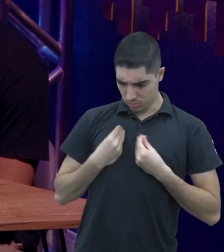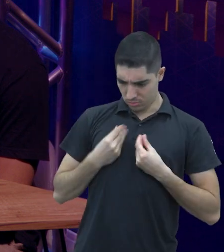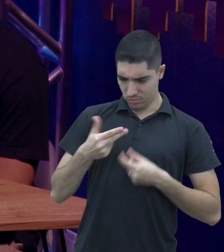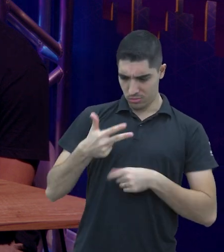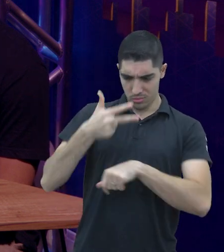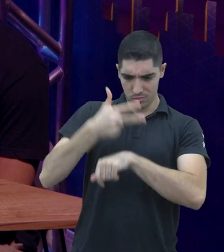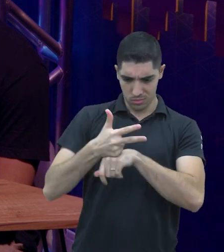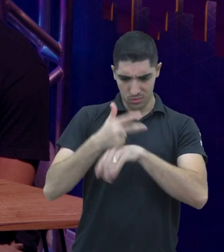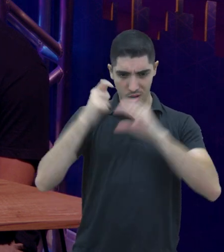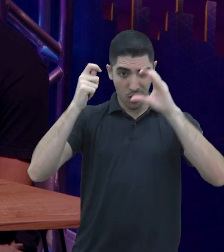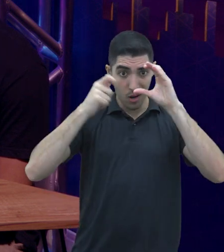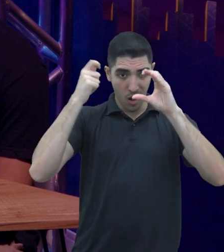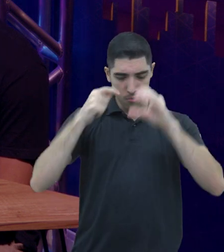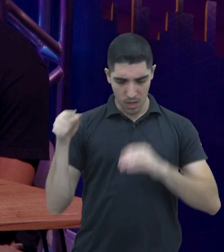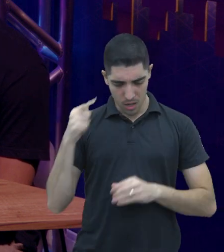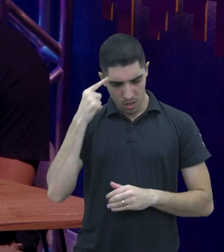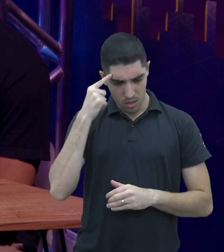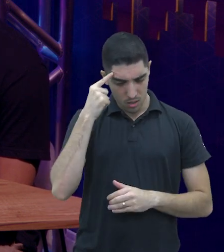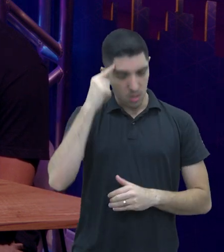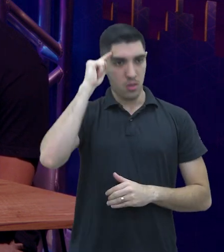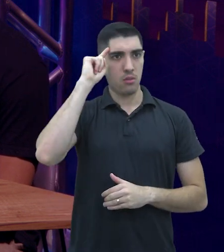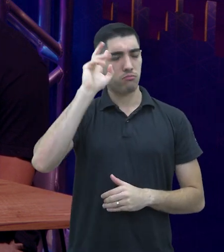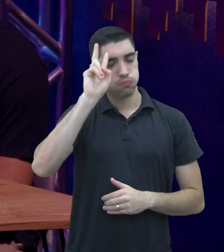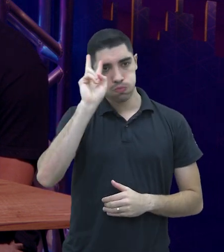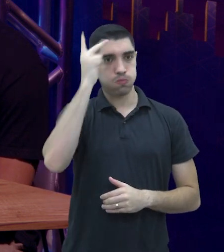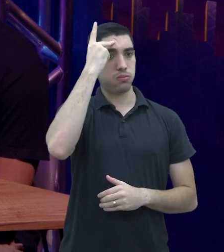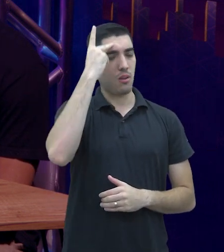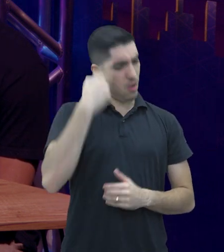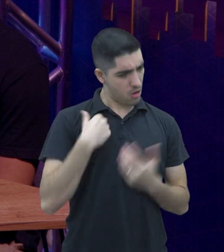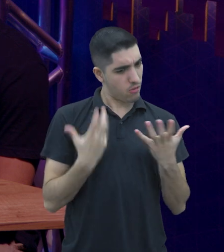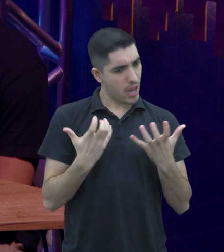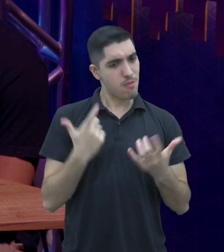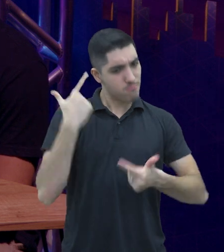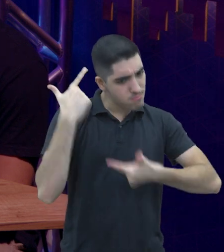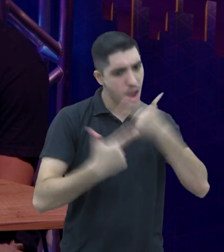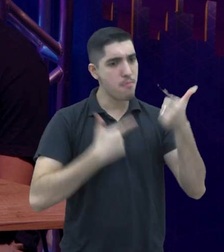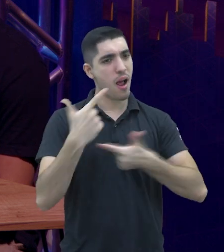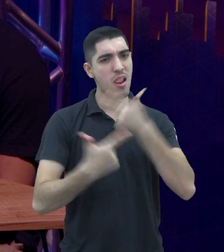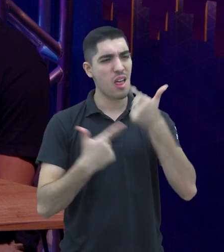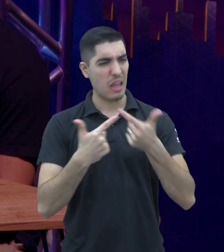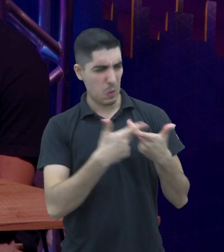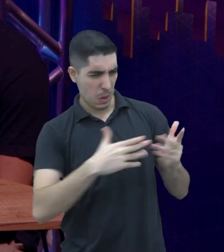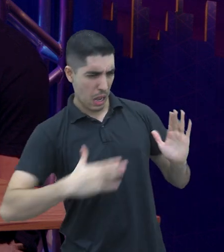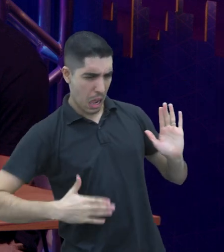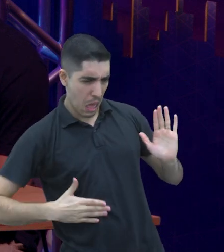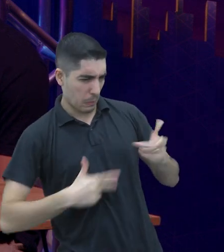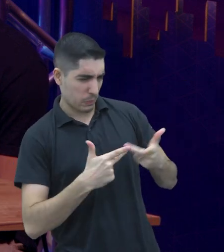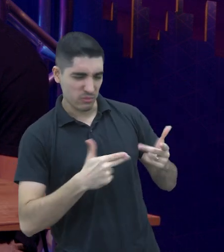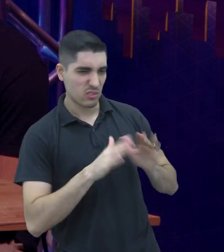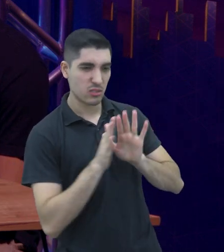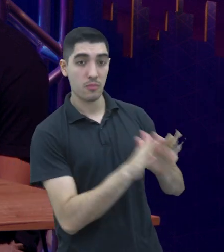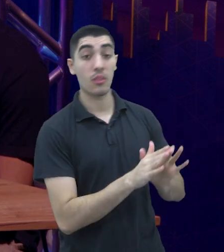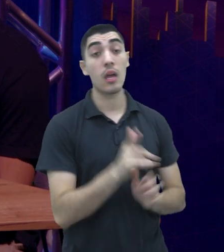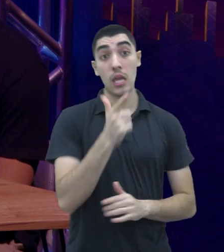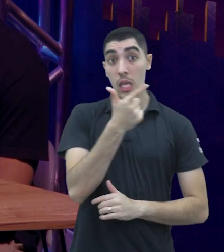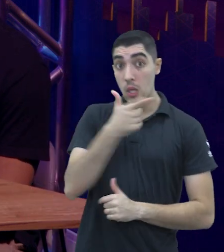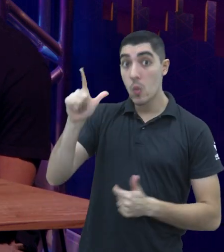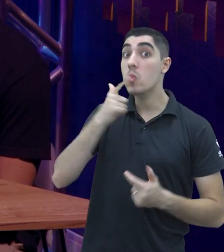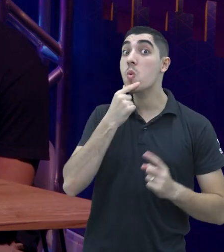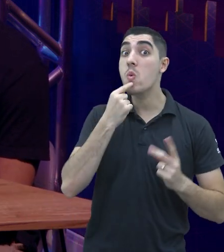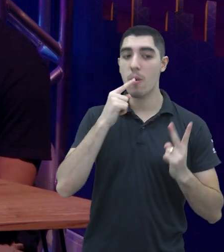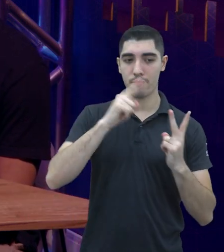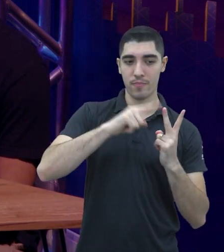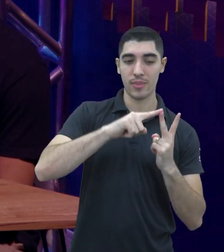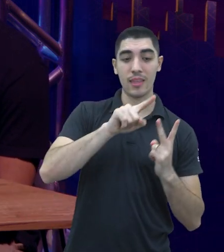ele escolhe trabalhar, ele escolhe, enfim, ir atrás daquilo que ele achava certo. E do outro lado a gente tem o Zé Pequeno, né, que